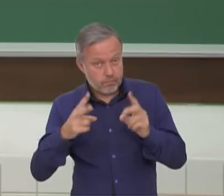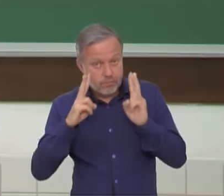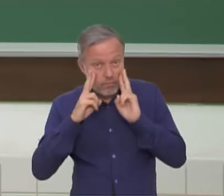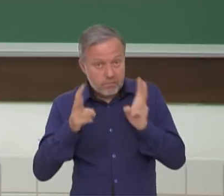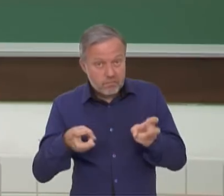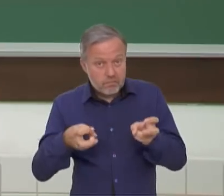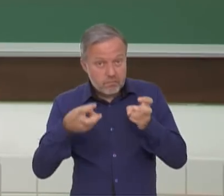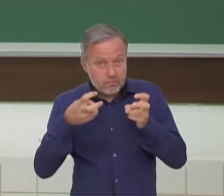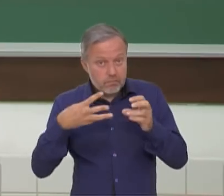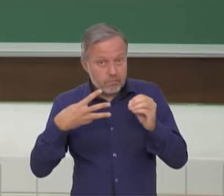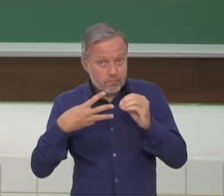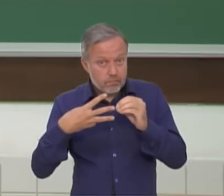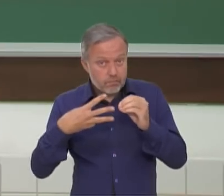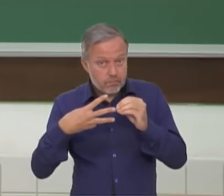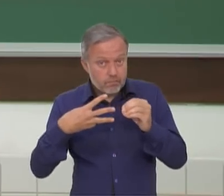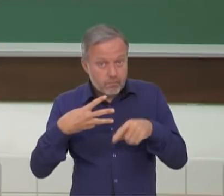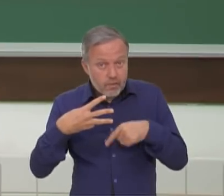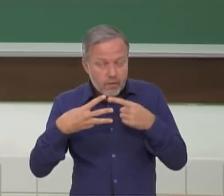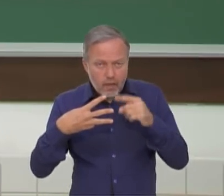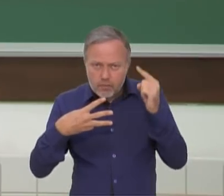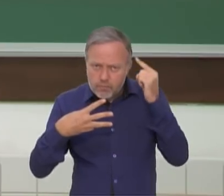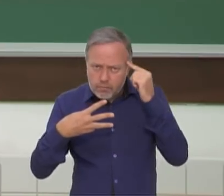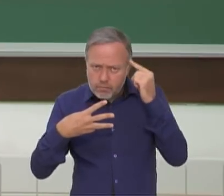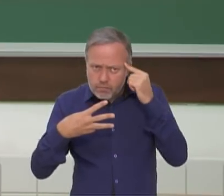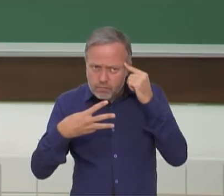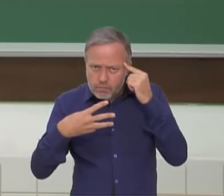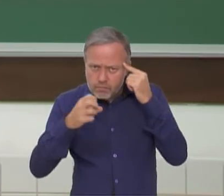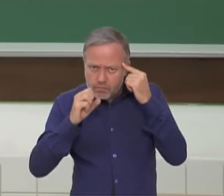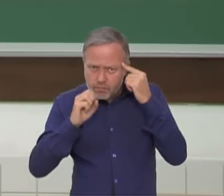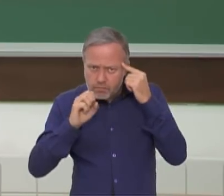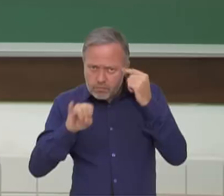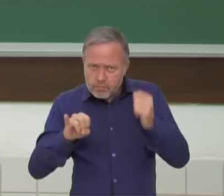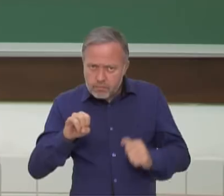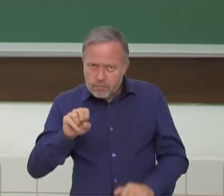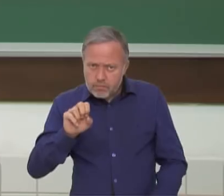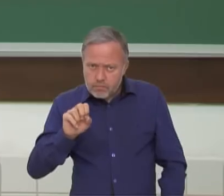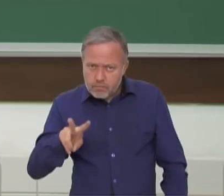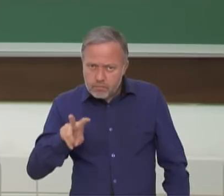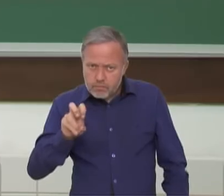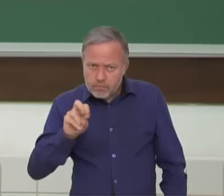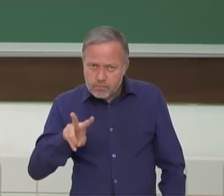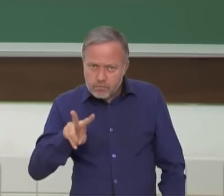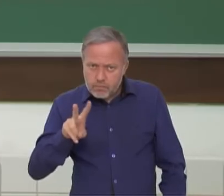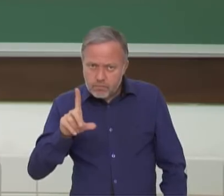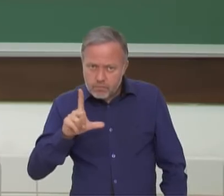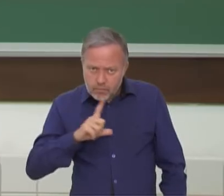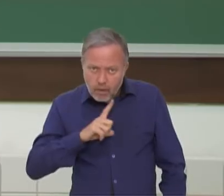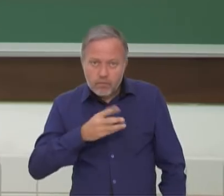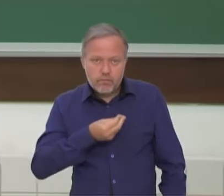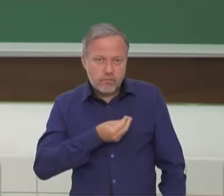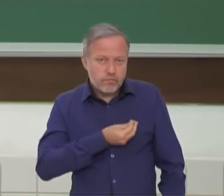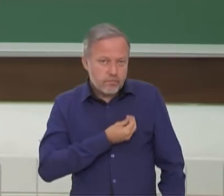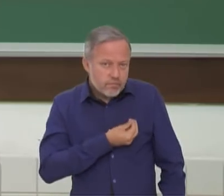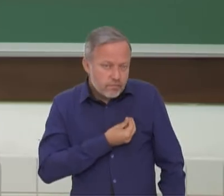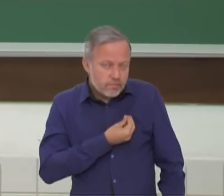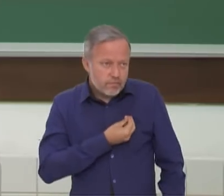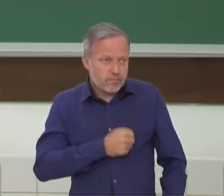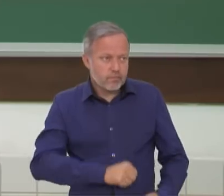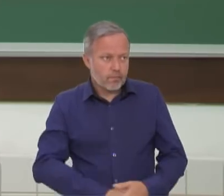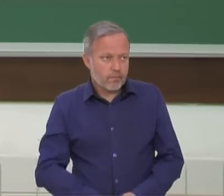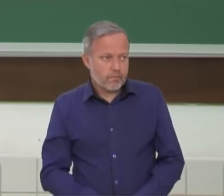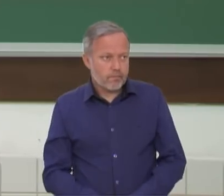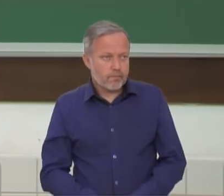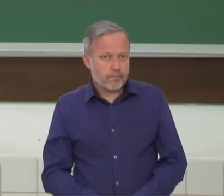a célula é o que dá essa dúvida se o vírus é ou não seres vivos? Por isso que eu trago para vocês.